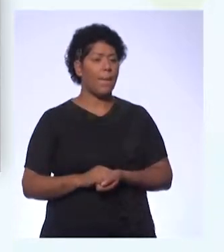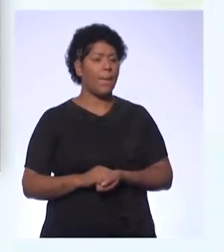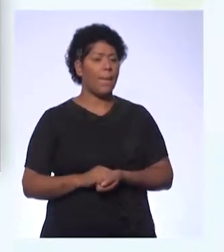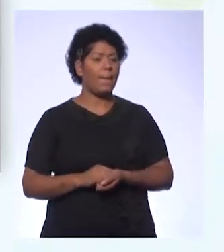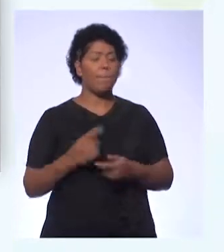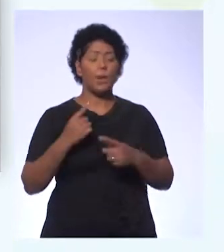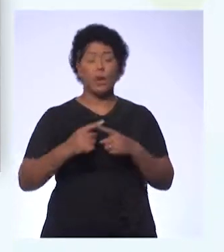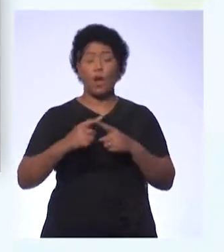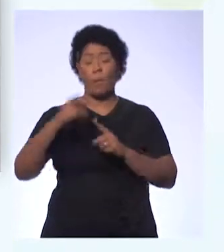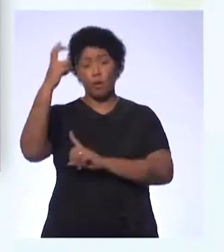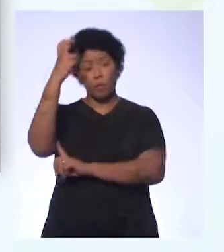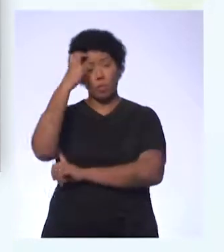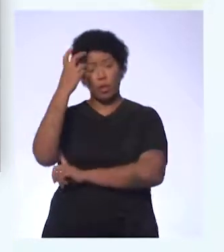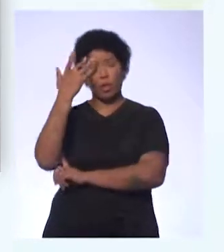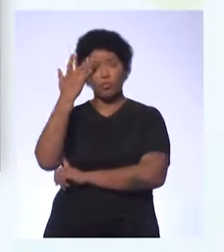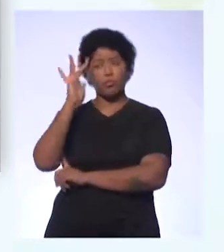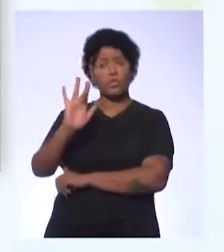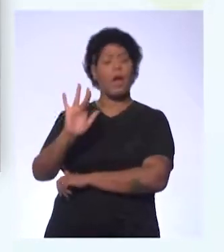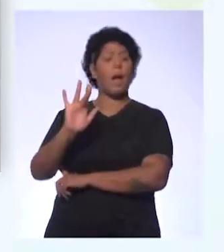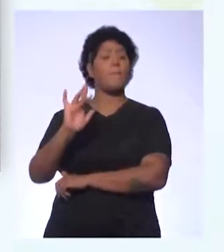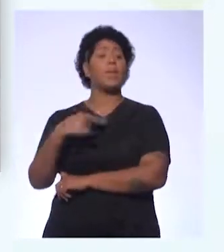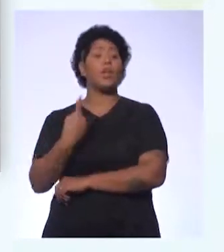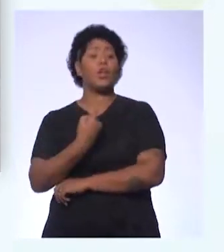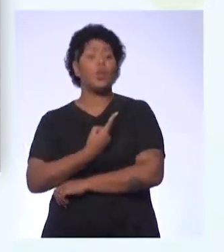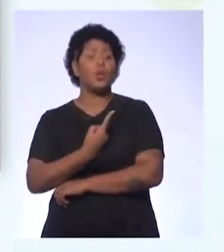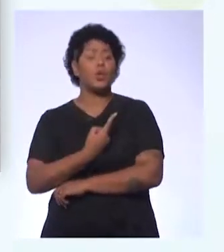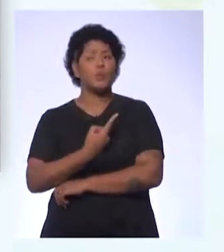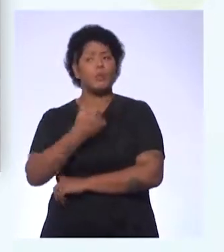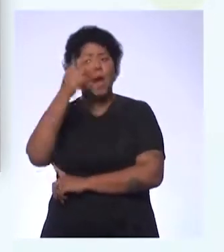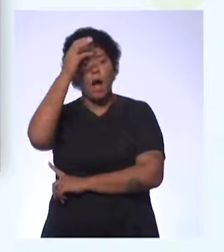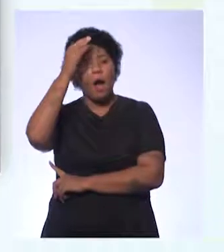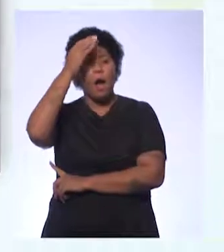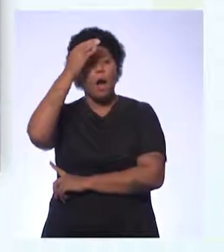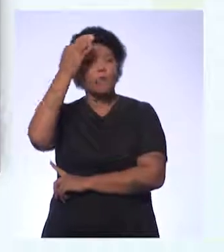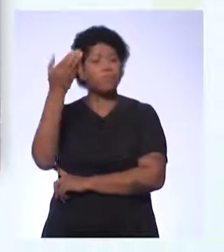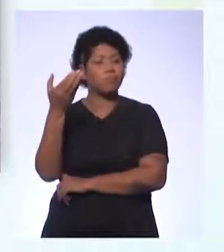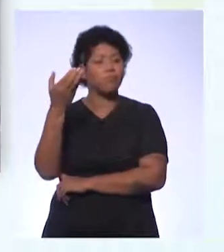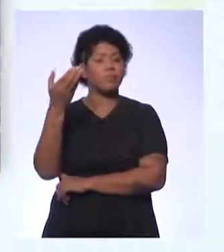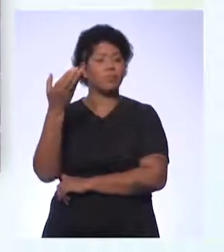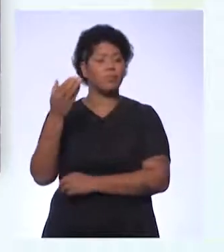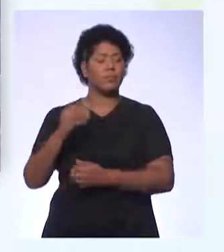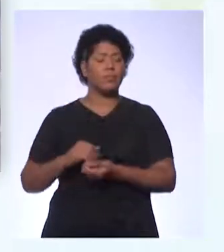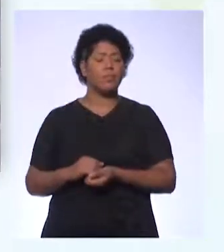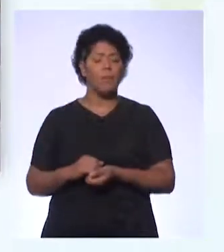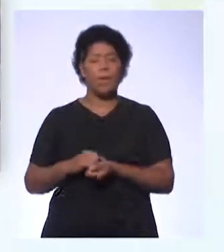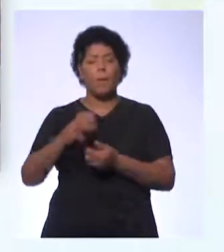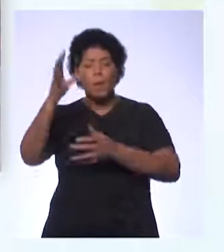conhecimento, você adquire mais e isso você pode passar para outras pessoas, uma cultura tão